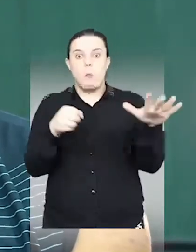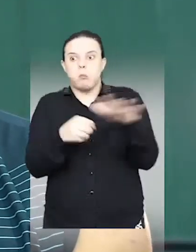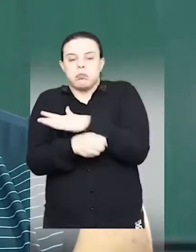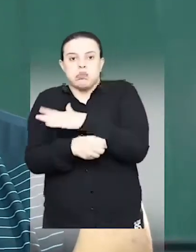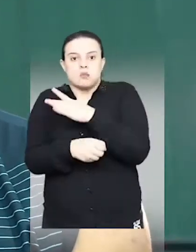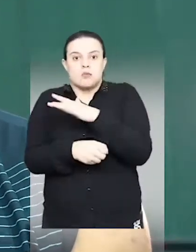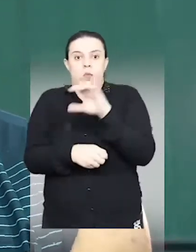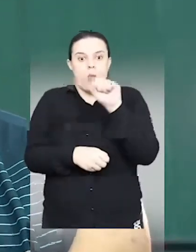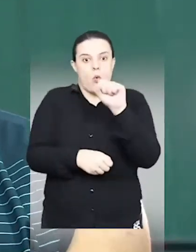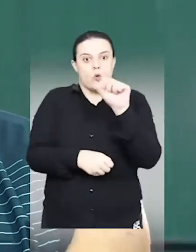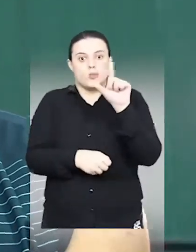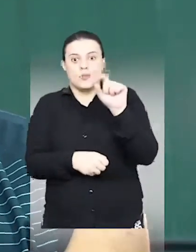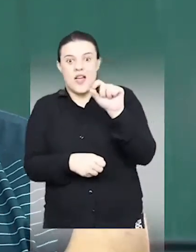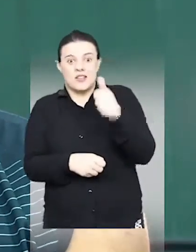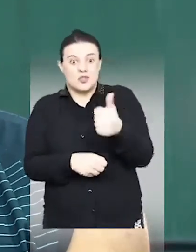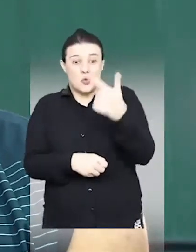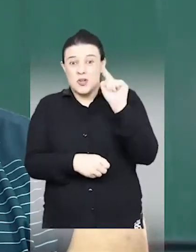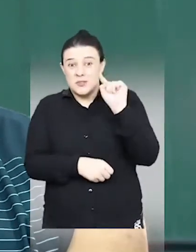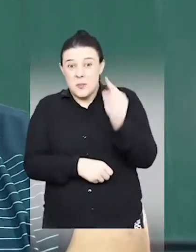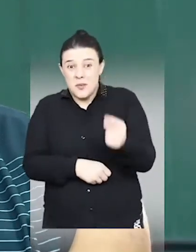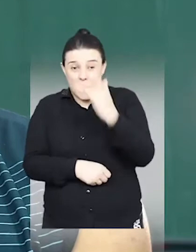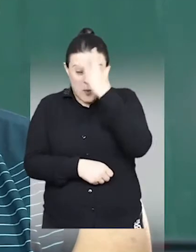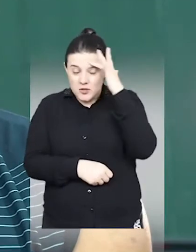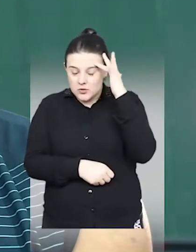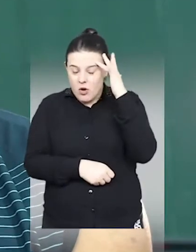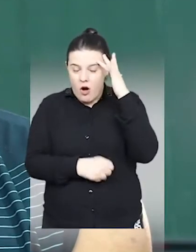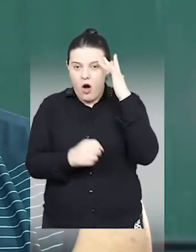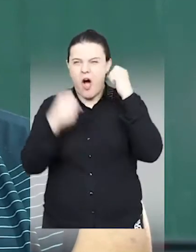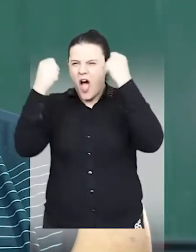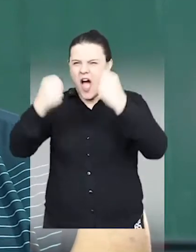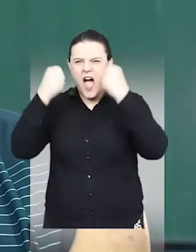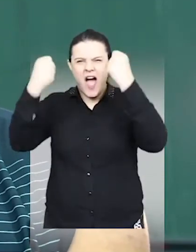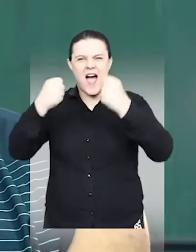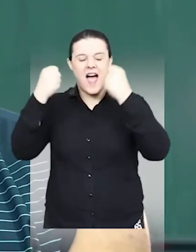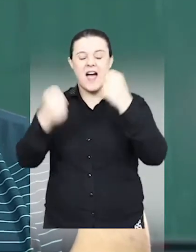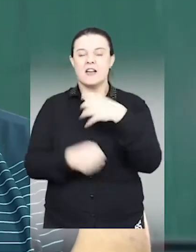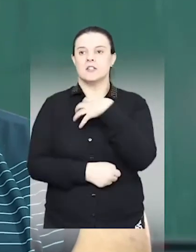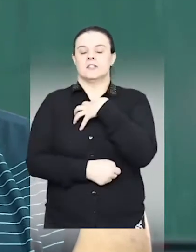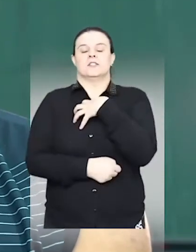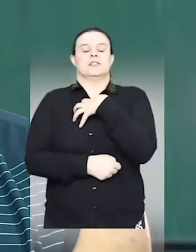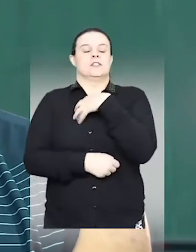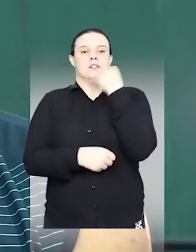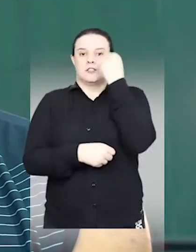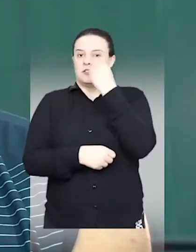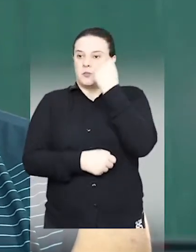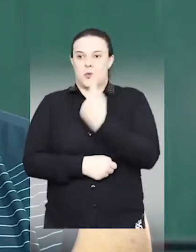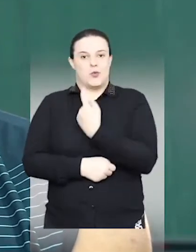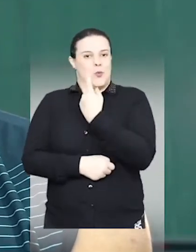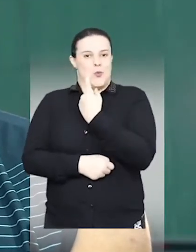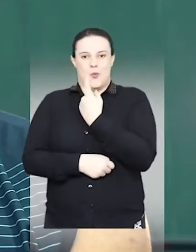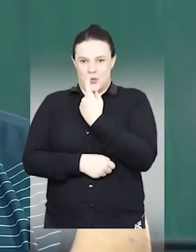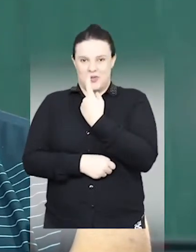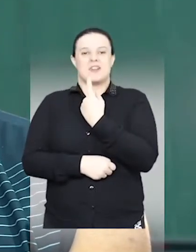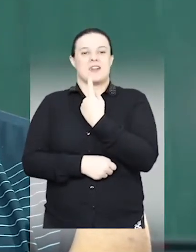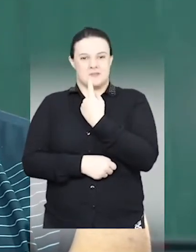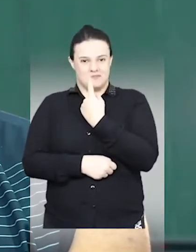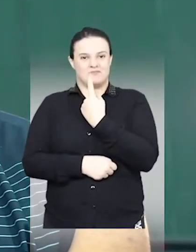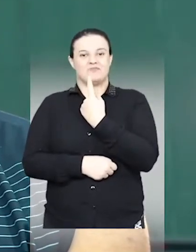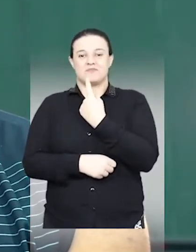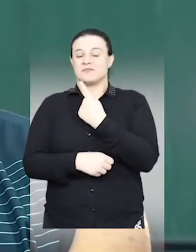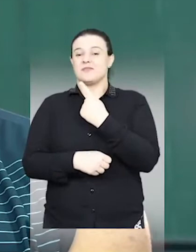com 8, 10, 12 mil pessoas torcendo por você. Então foi uma experiência única e